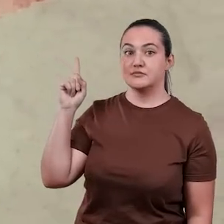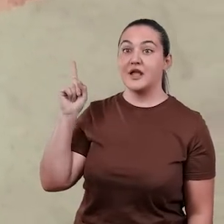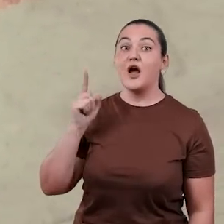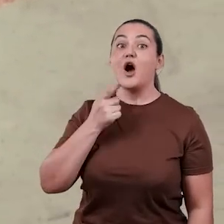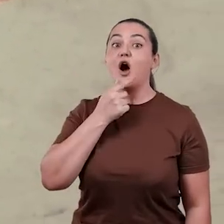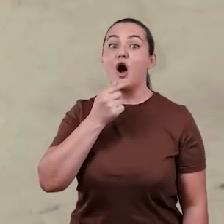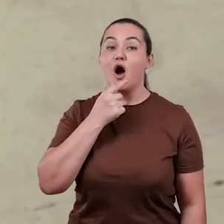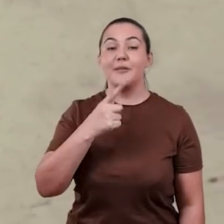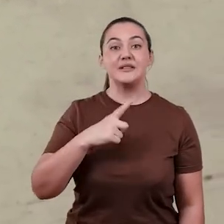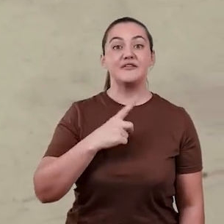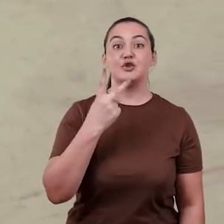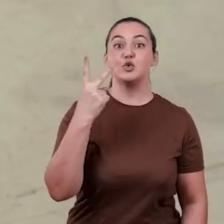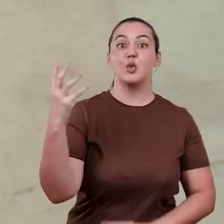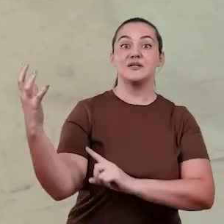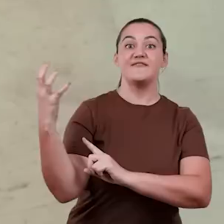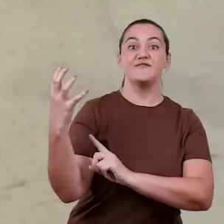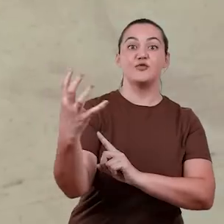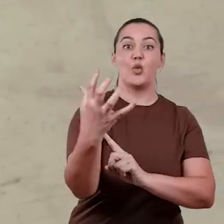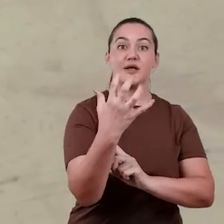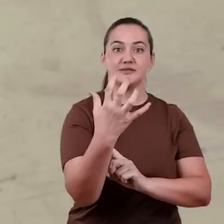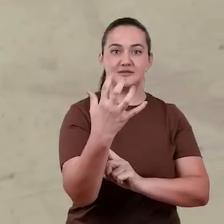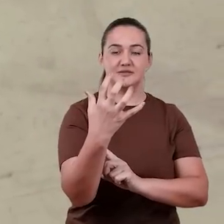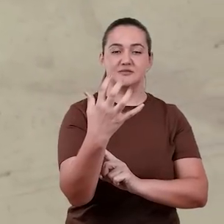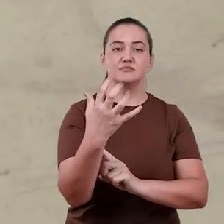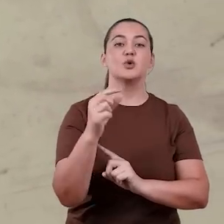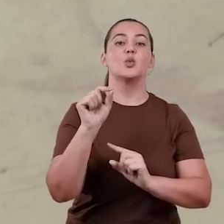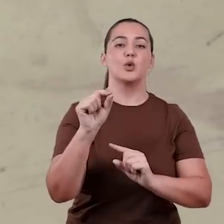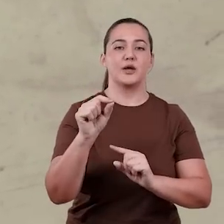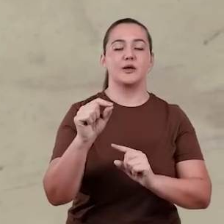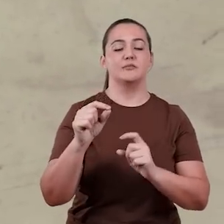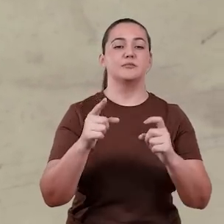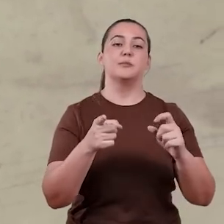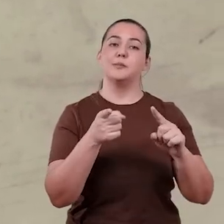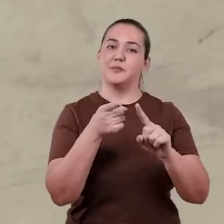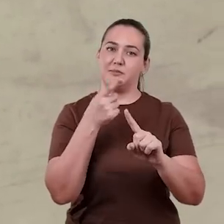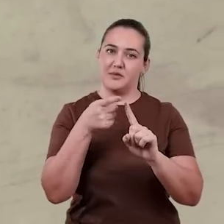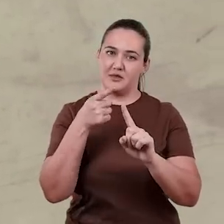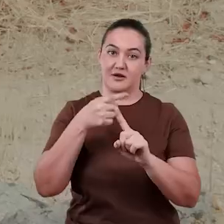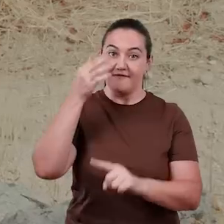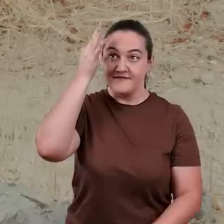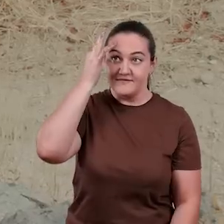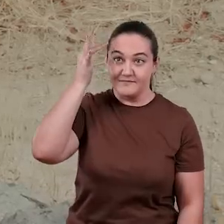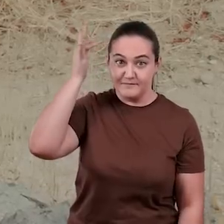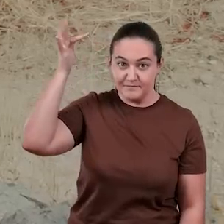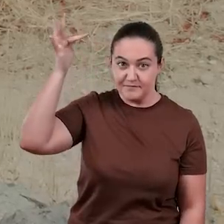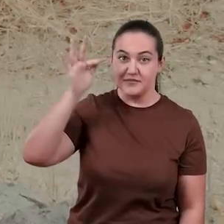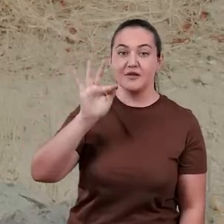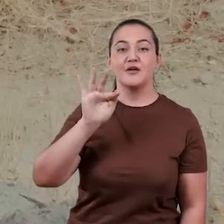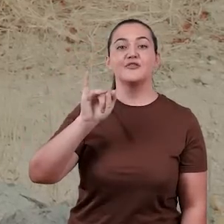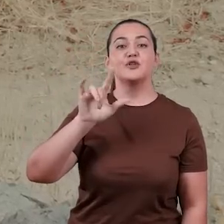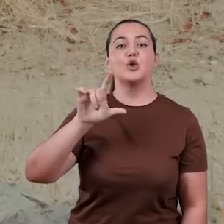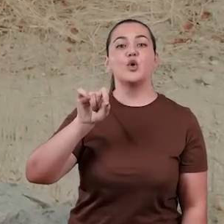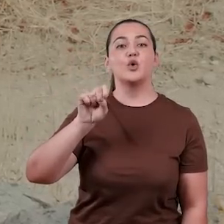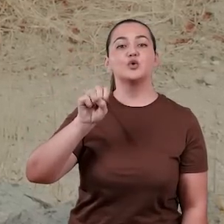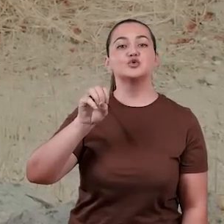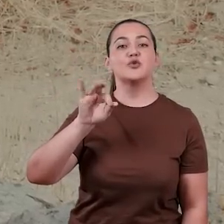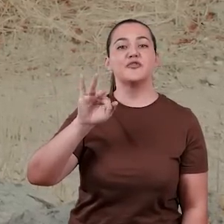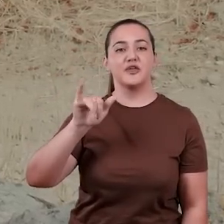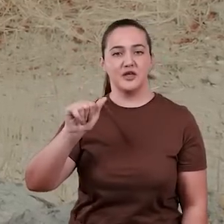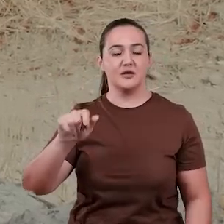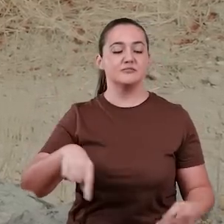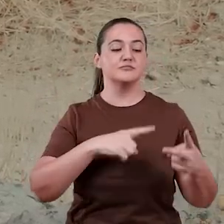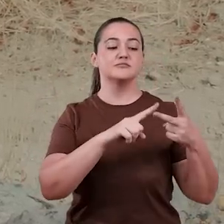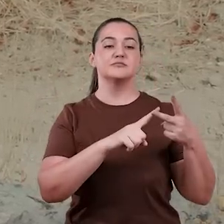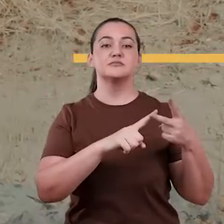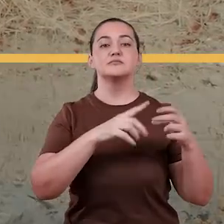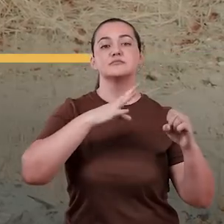2 grandes influências: a mitologia, que ele recebeu por intermédio de sua mãe, e a filosofia, que ele recebeu por